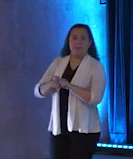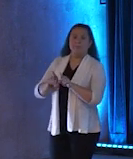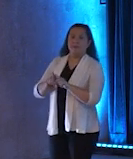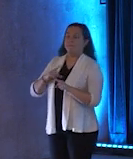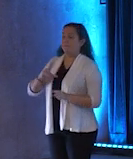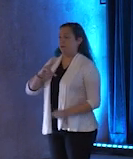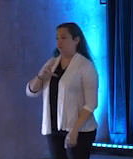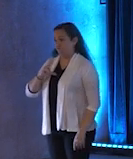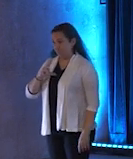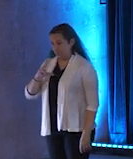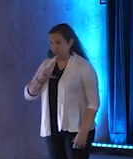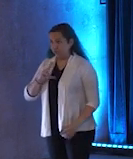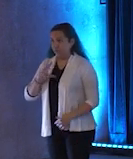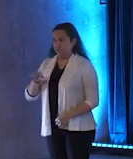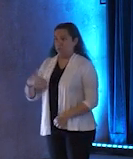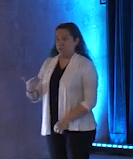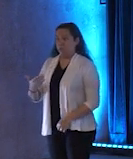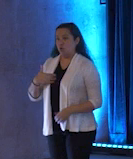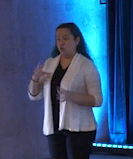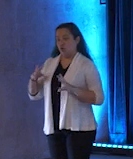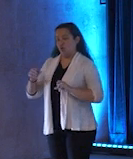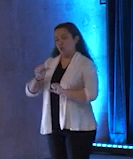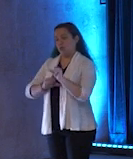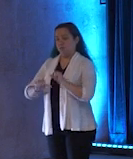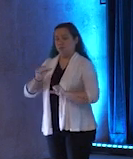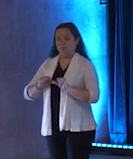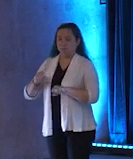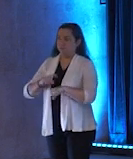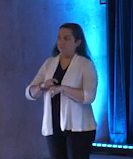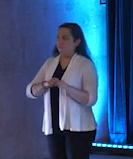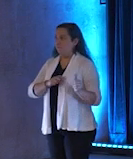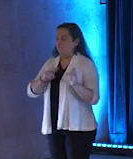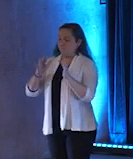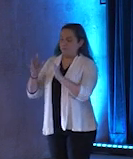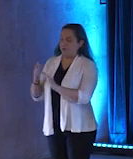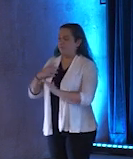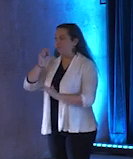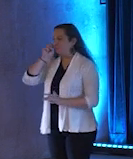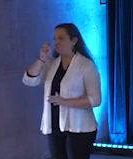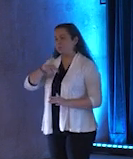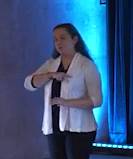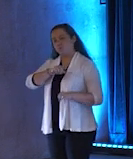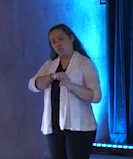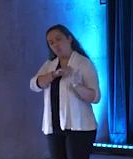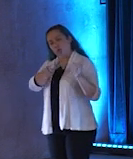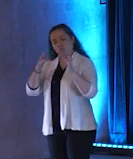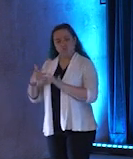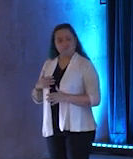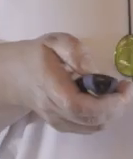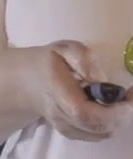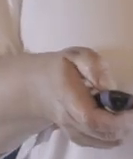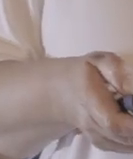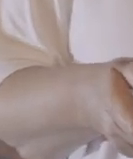de privacidade. Então, é toda essa mudança que nós fomos vendo ao longo do tempo em vários